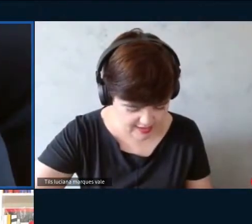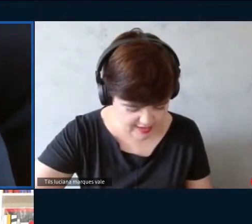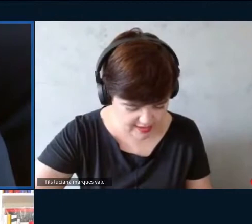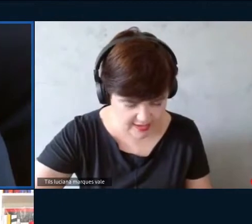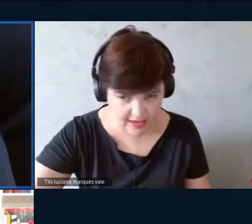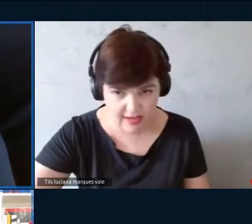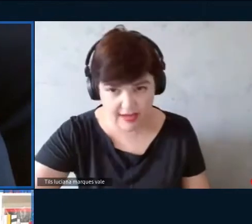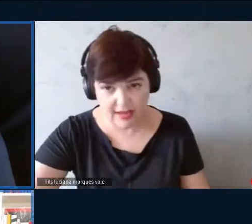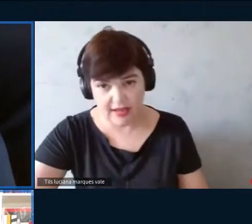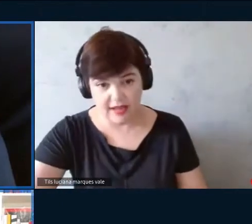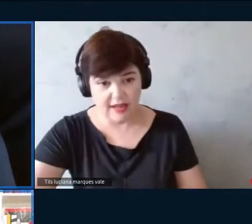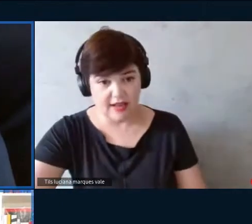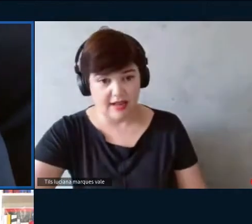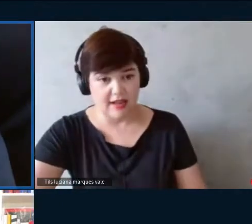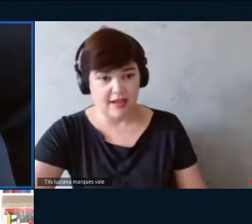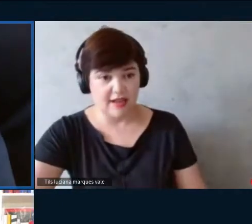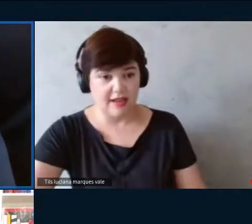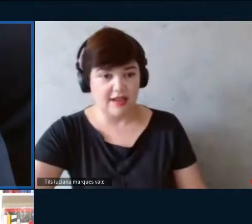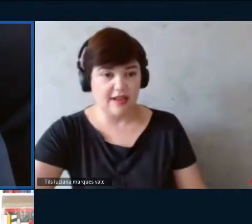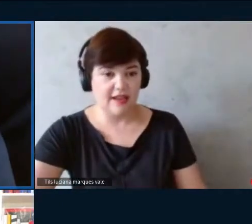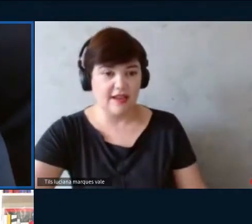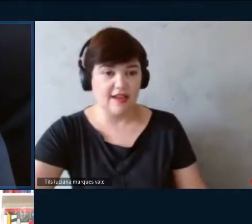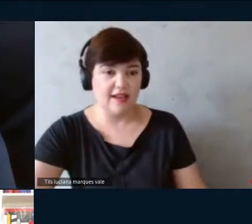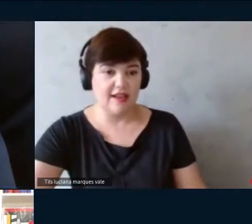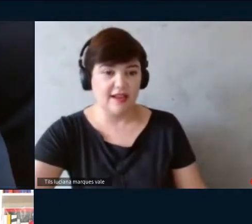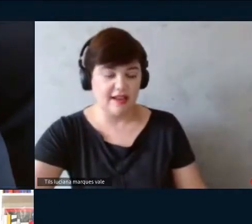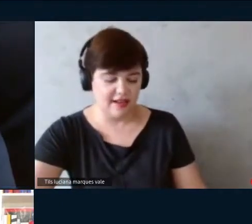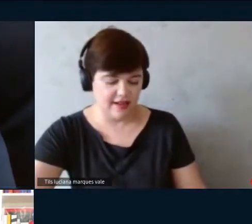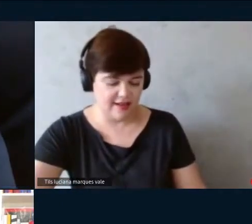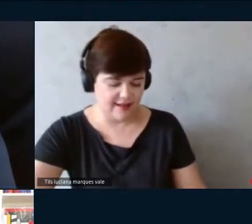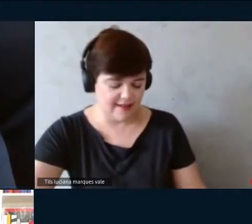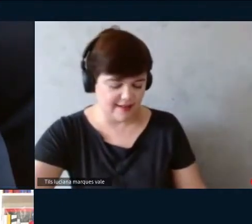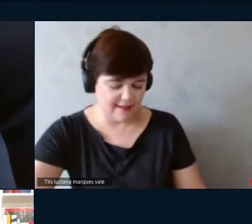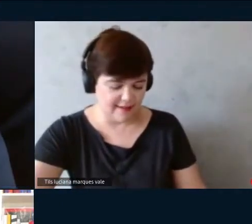Ó, pai, dá força nas pernas.